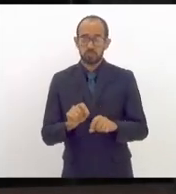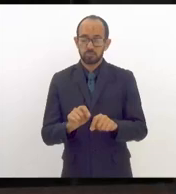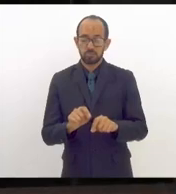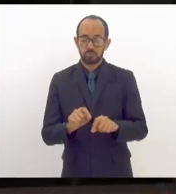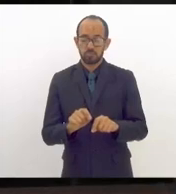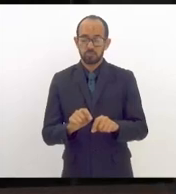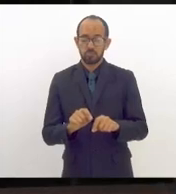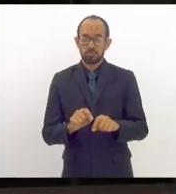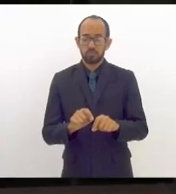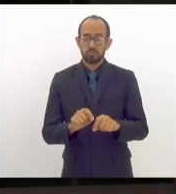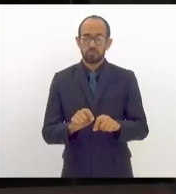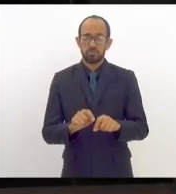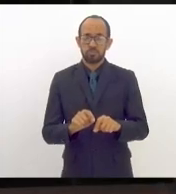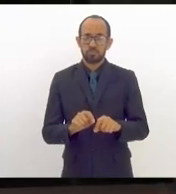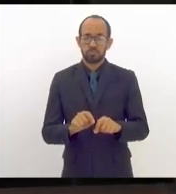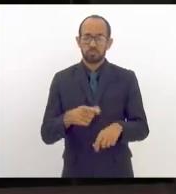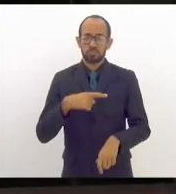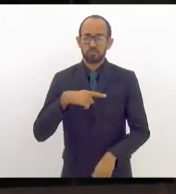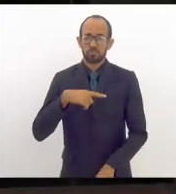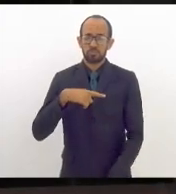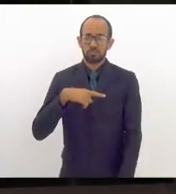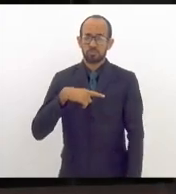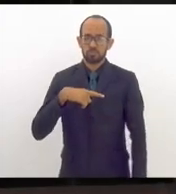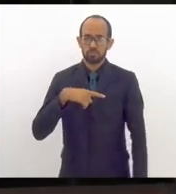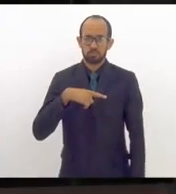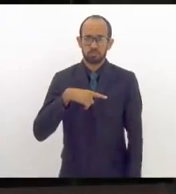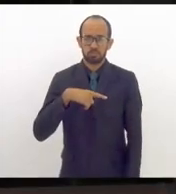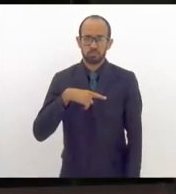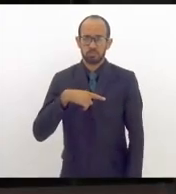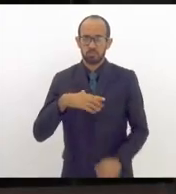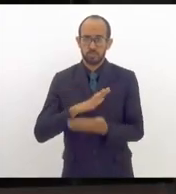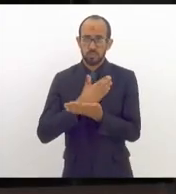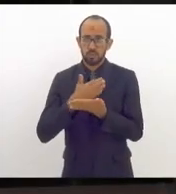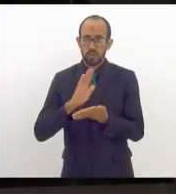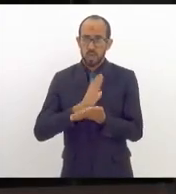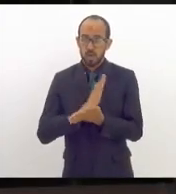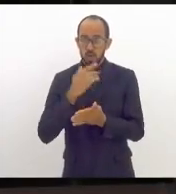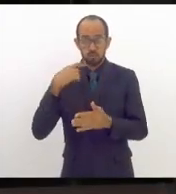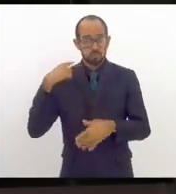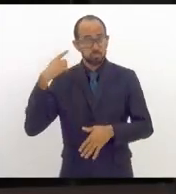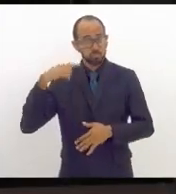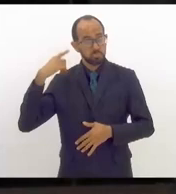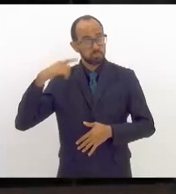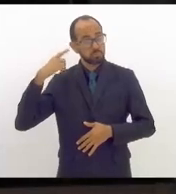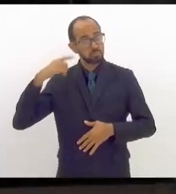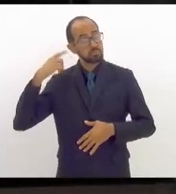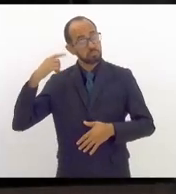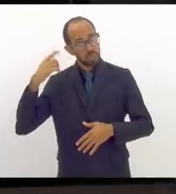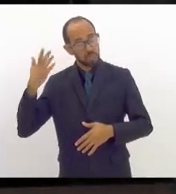de existir alguns delírios persecutórios